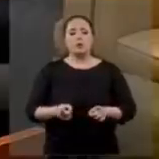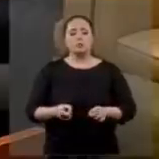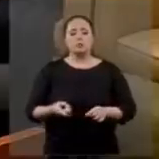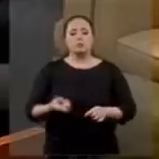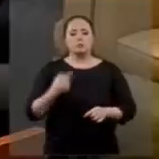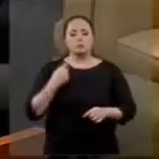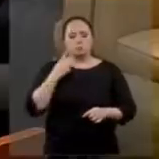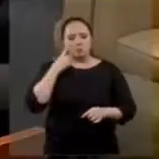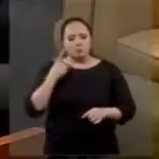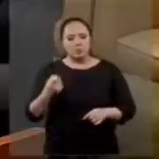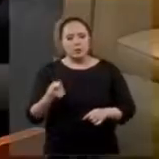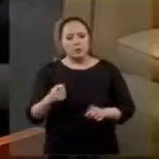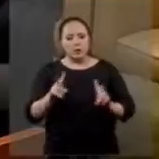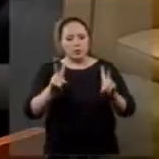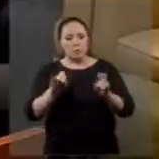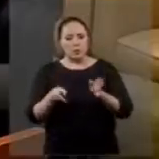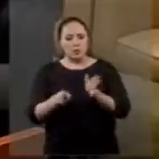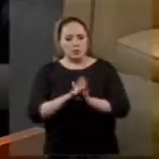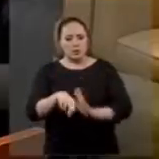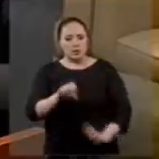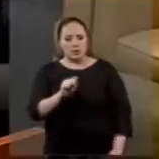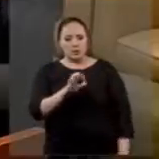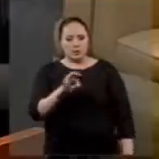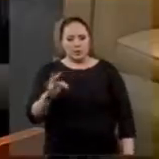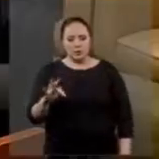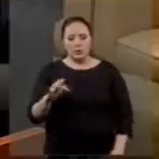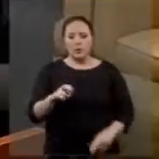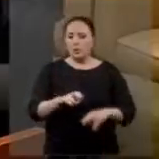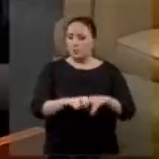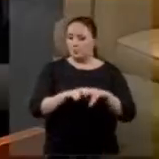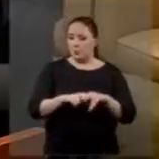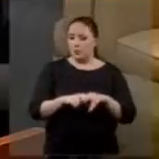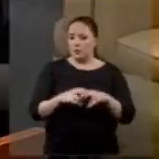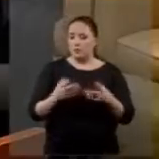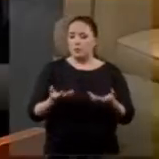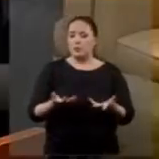chega a excelsa corte em razão de